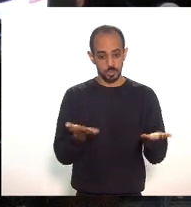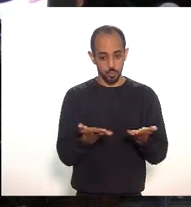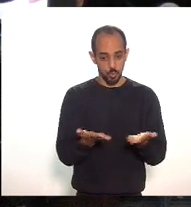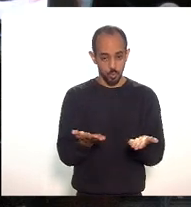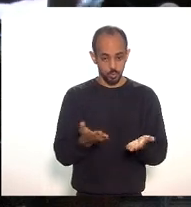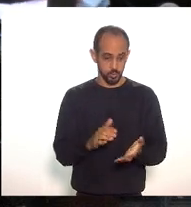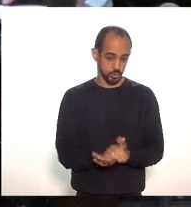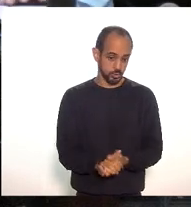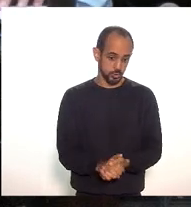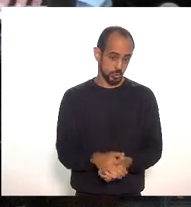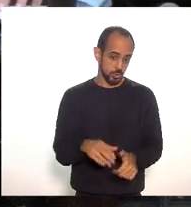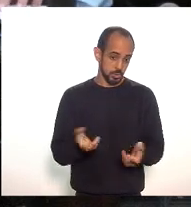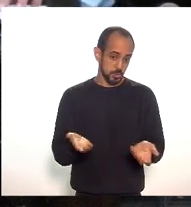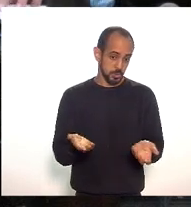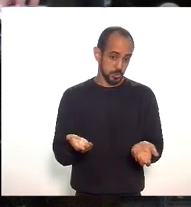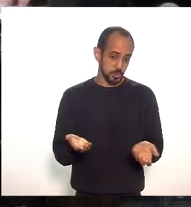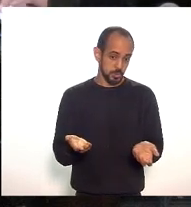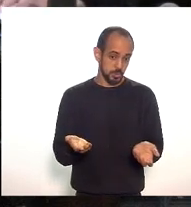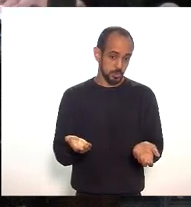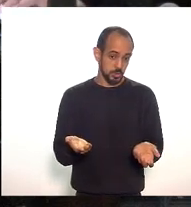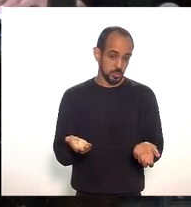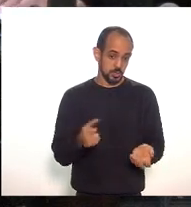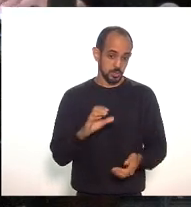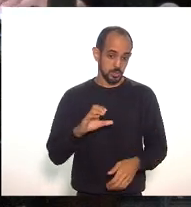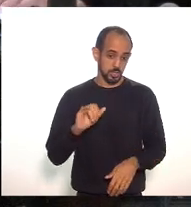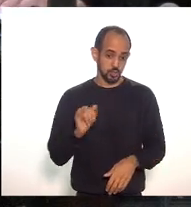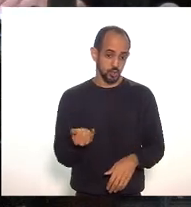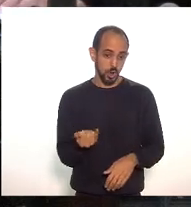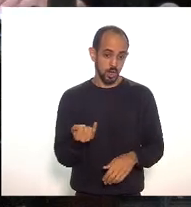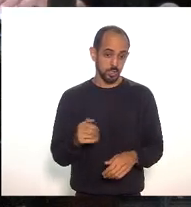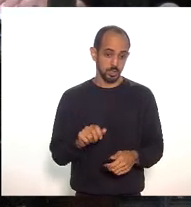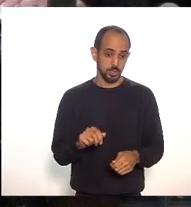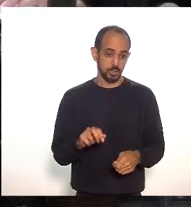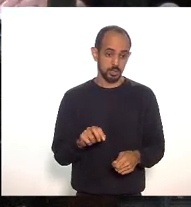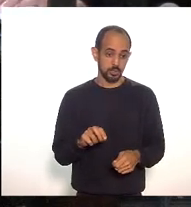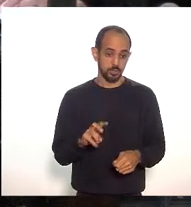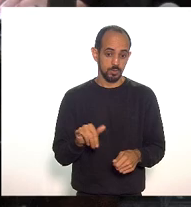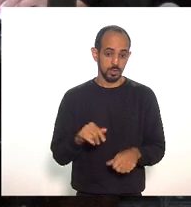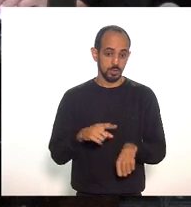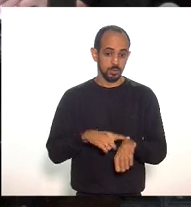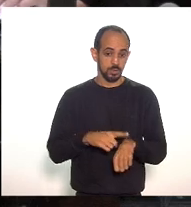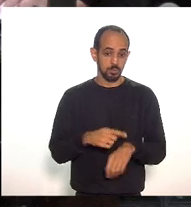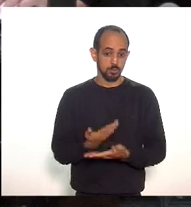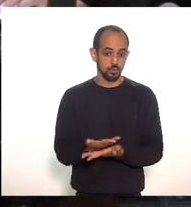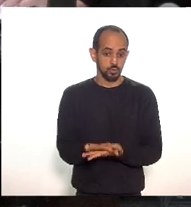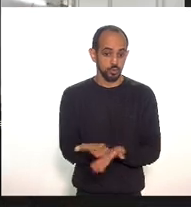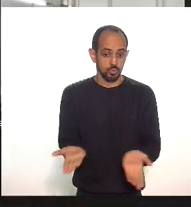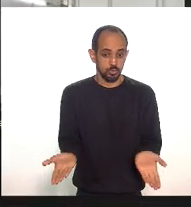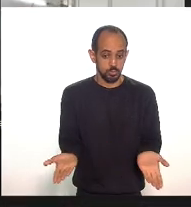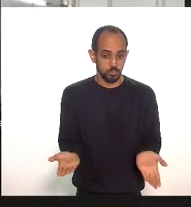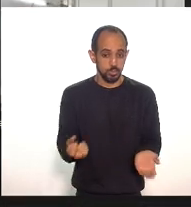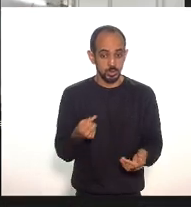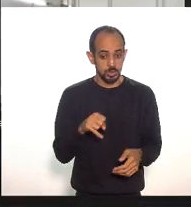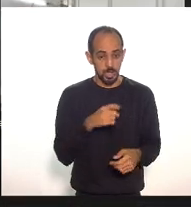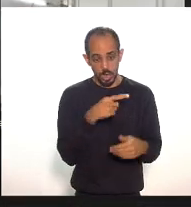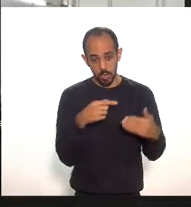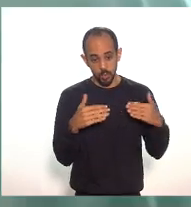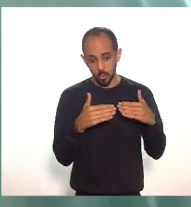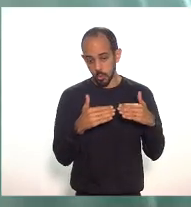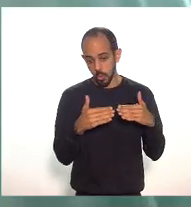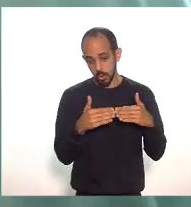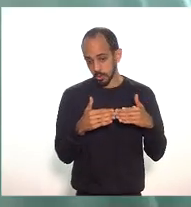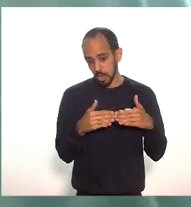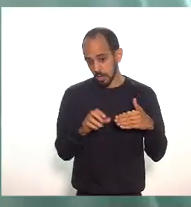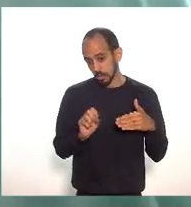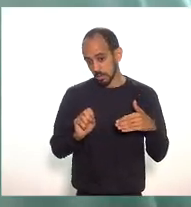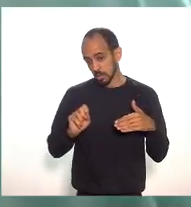lei que ela mesmo pode apresentar que CJ blusa e discutir se ela concordar tudo bem mas se